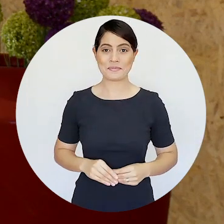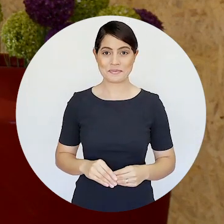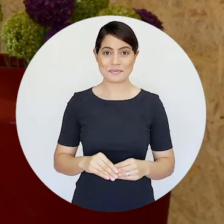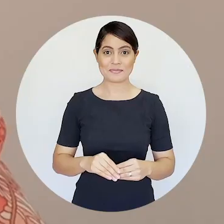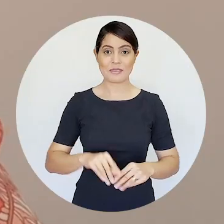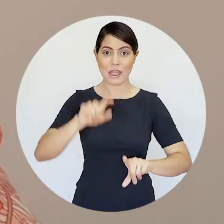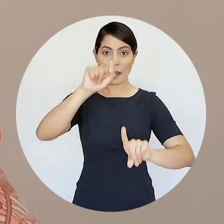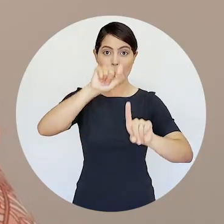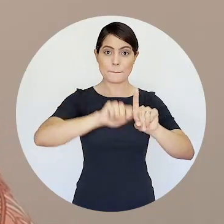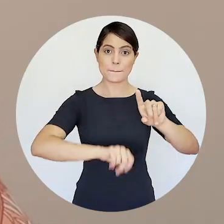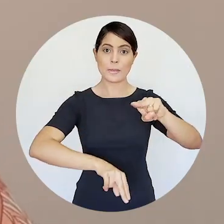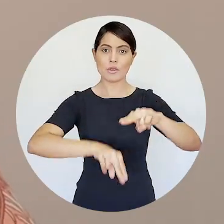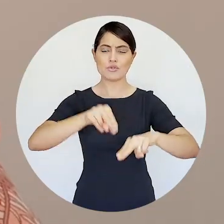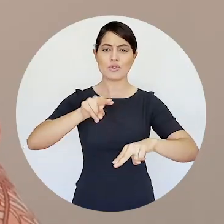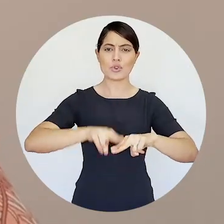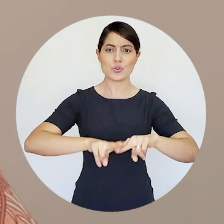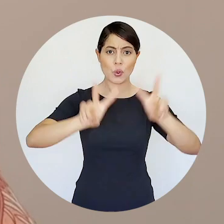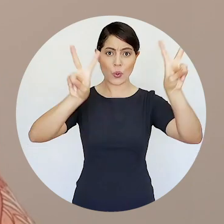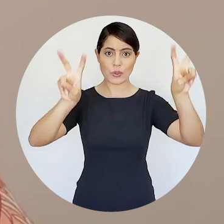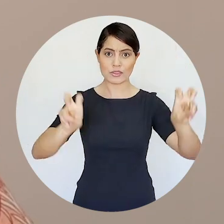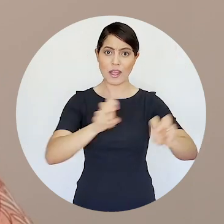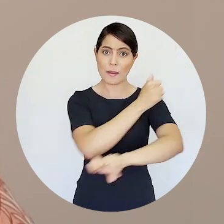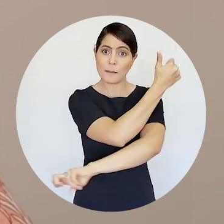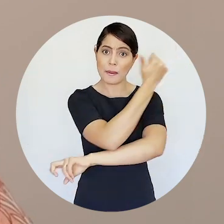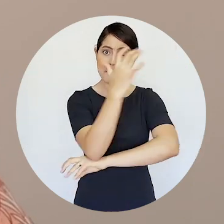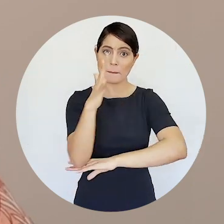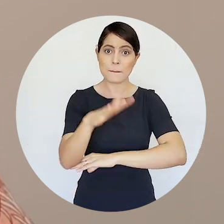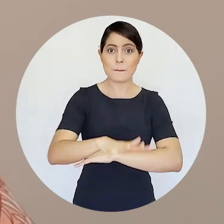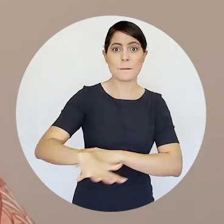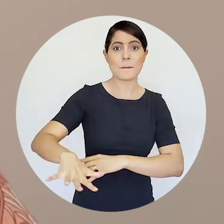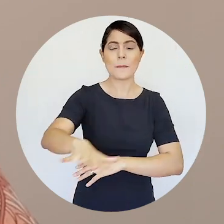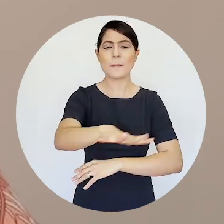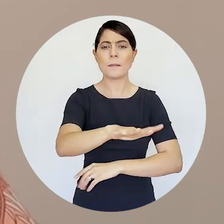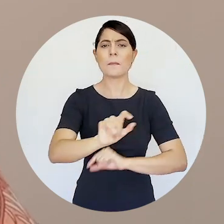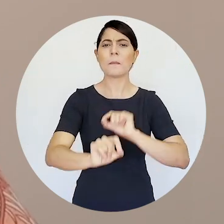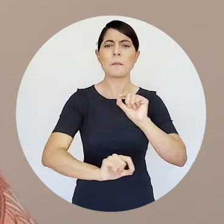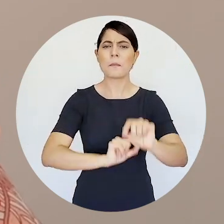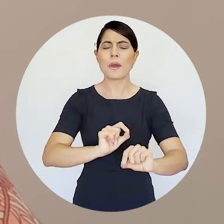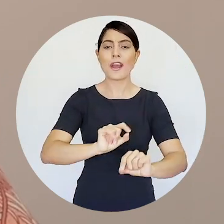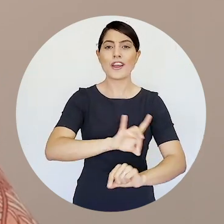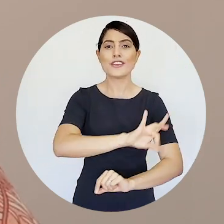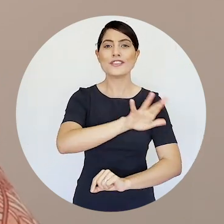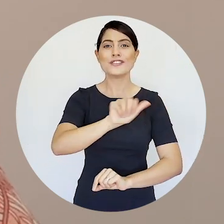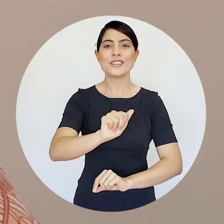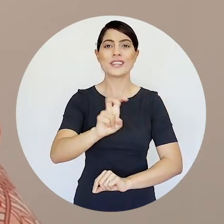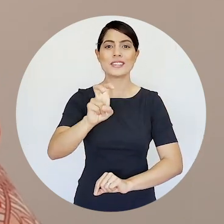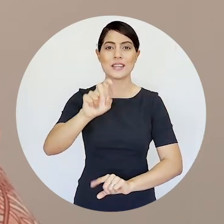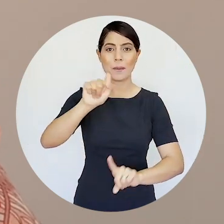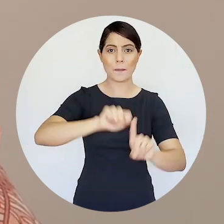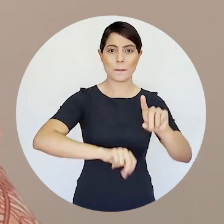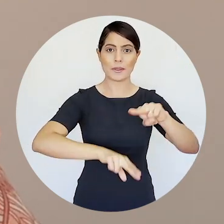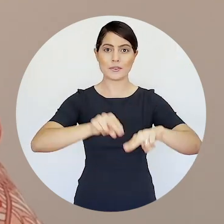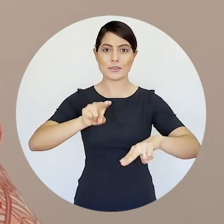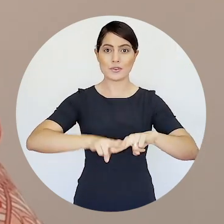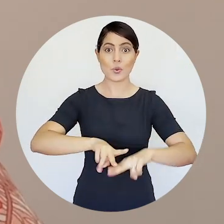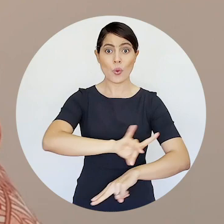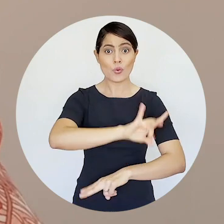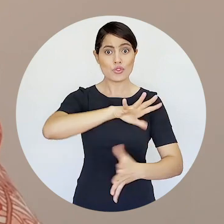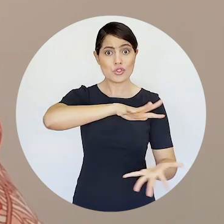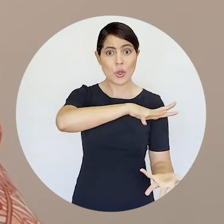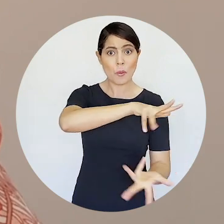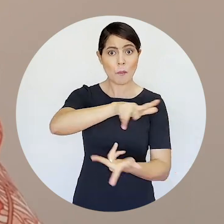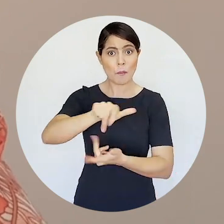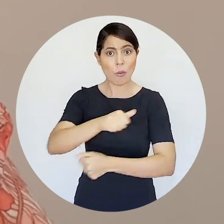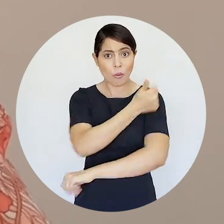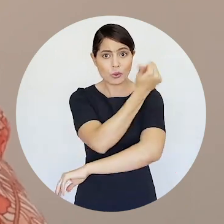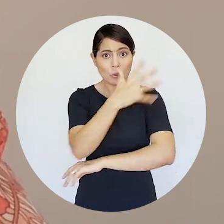Vamos ver. O mês de junho é dedicado ao meio ambiente. Isto porque o dia 5 de junho marca o Dia Mundial do Meio